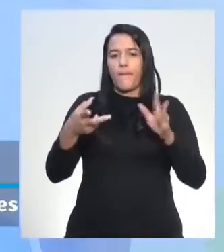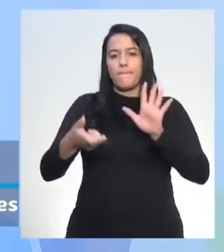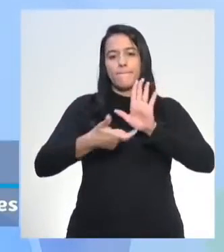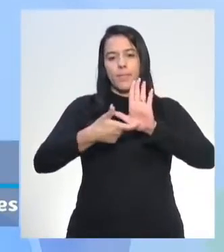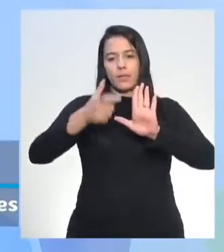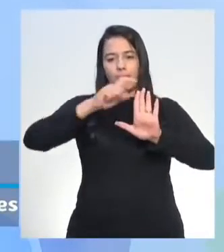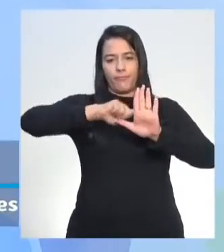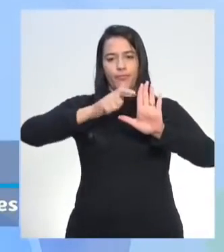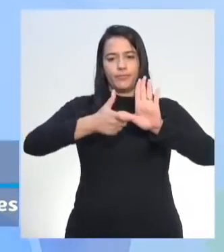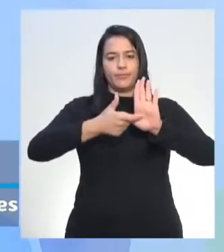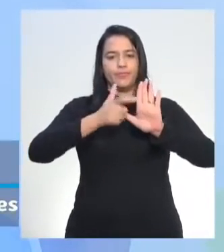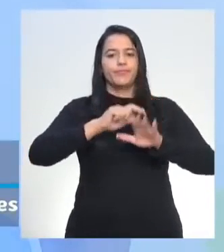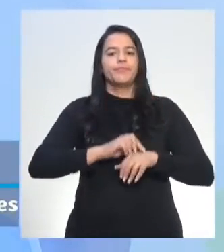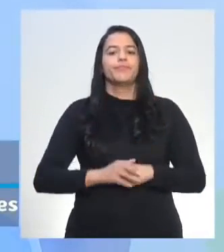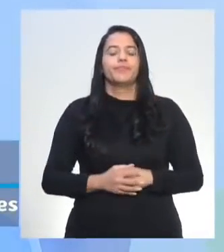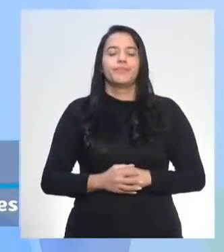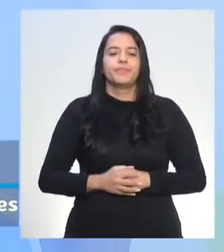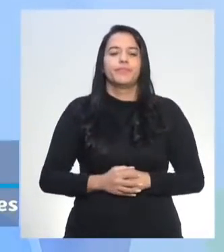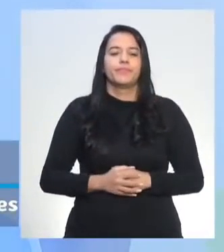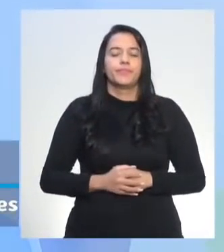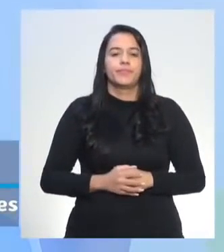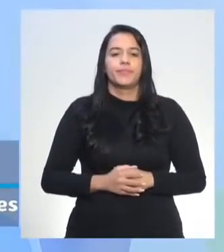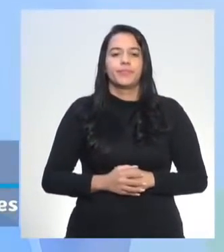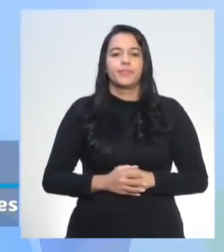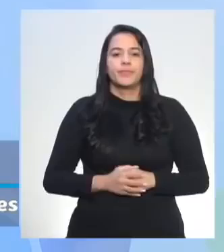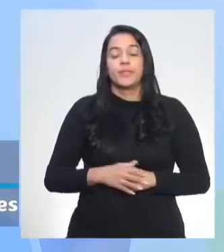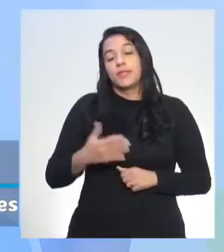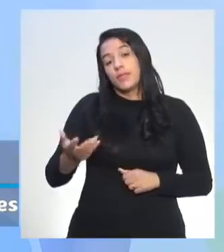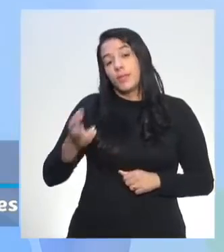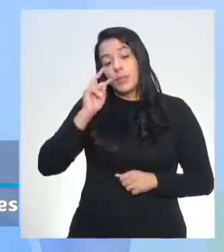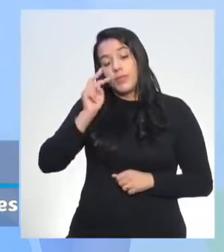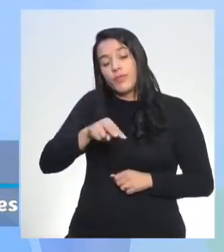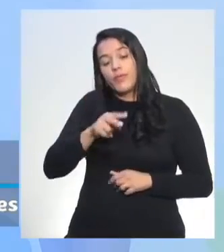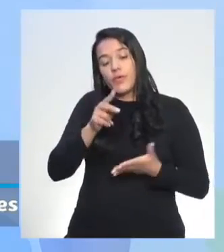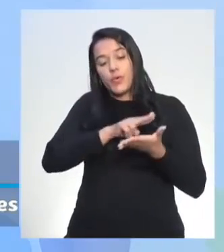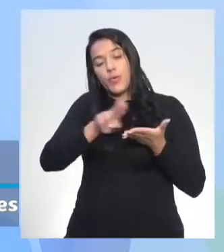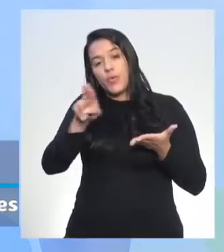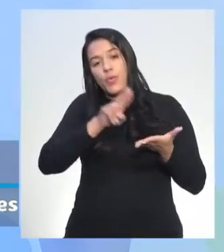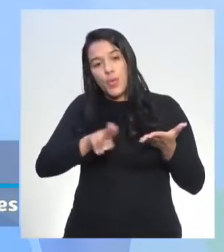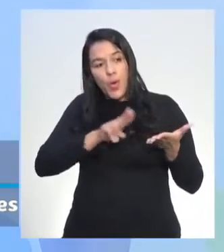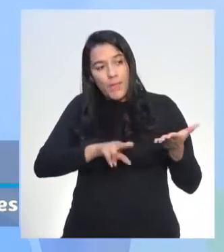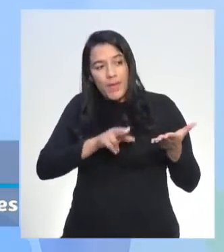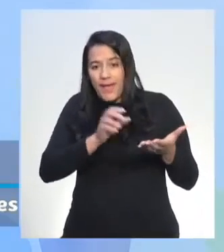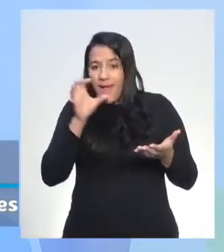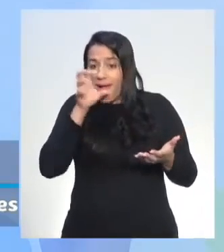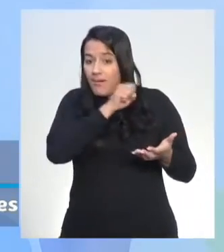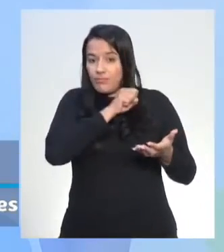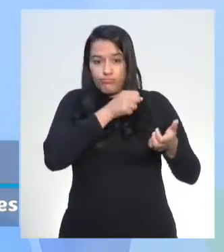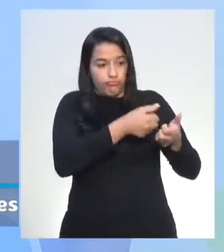do professor, não dá para ver o nome, que sobe muito rápido aqui para nós as respostas,